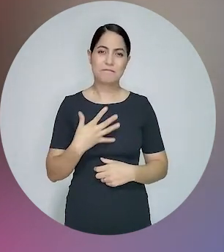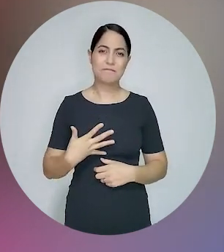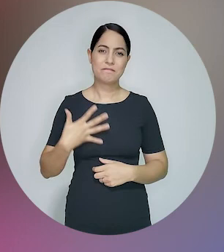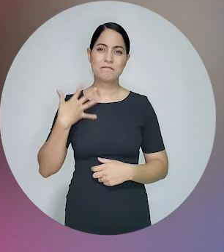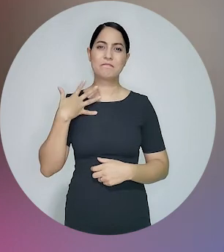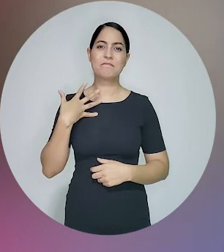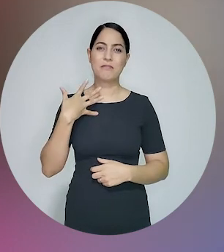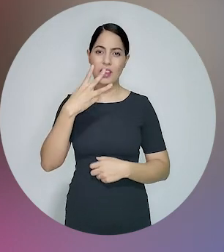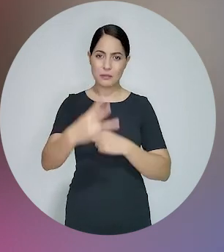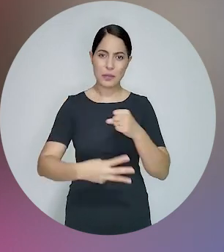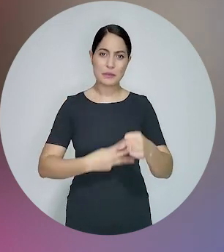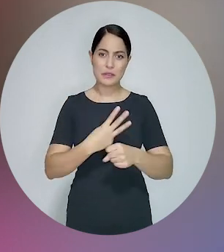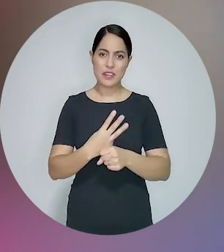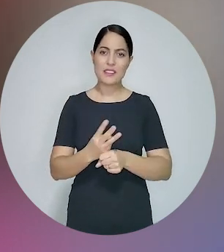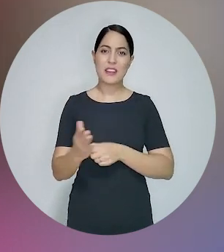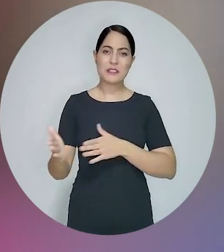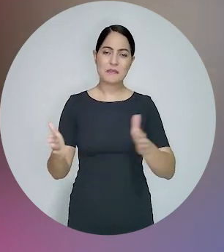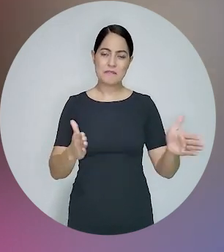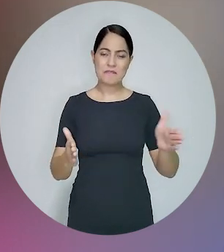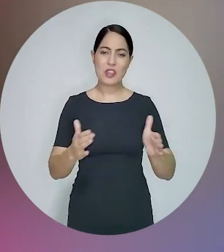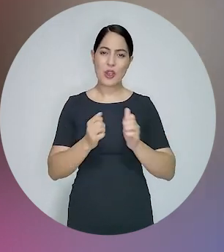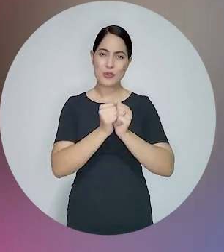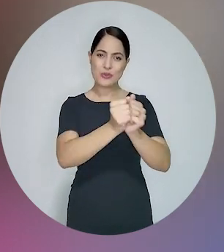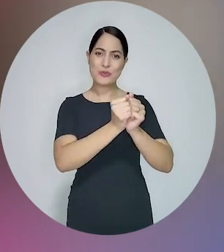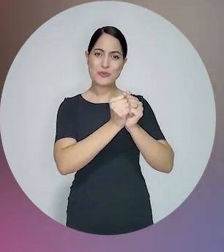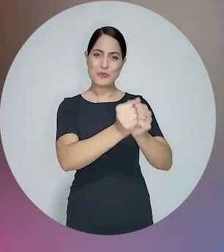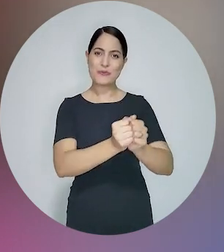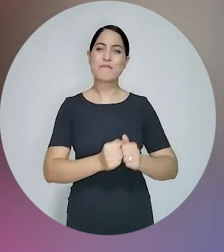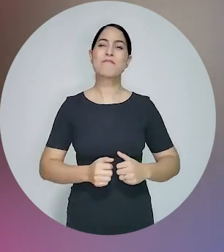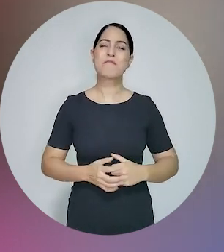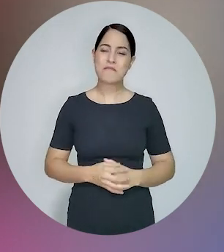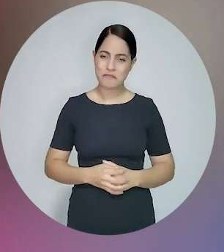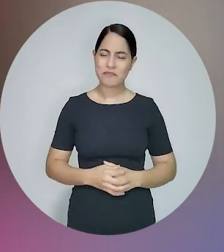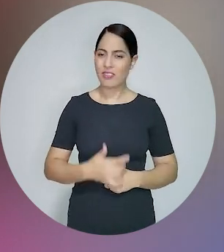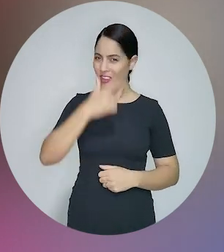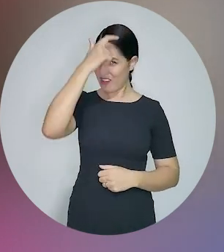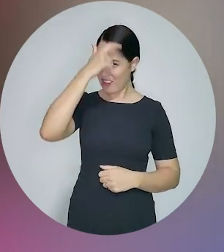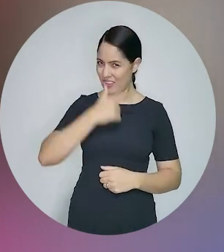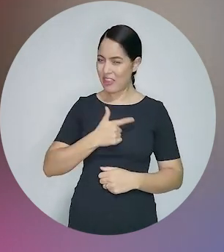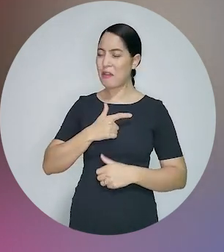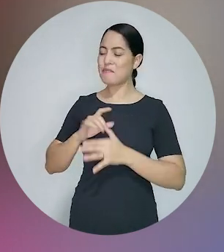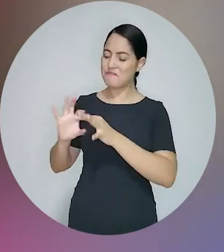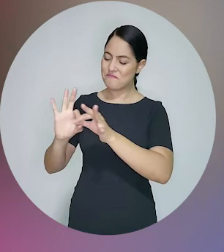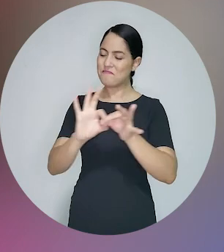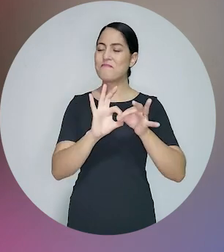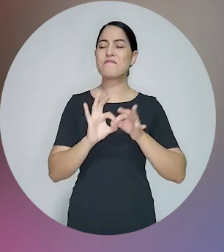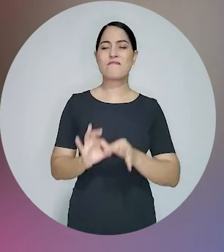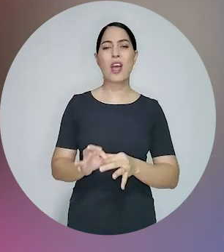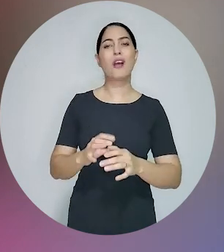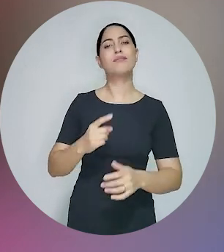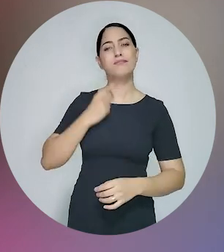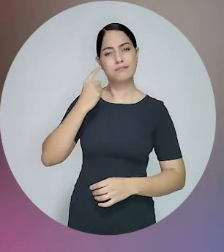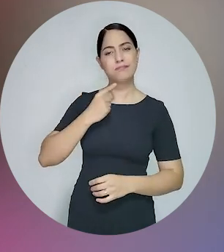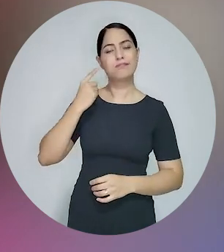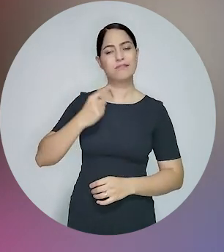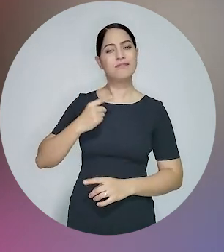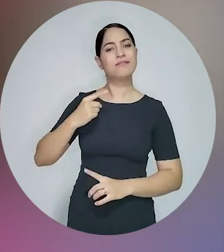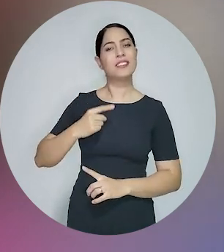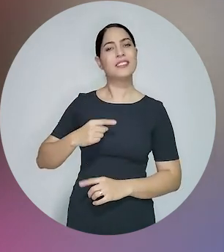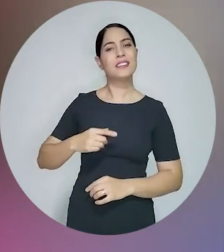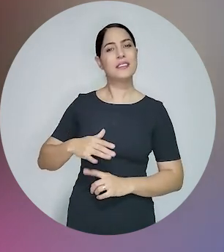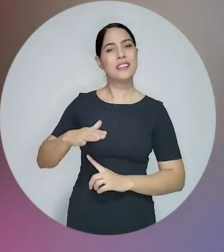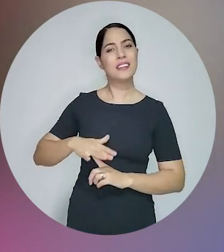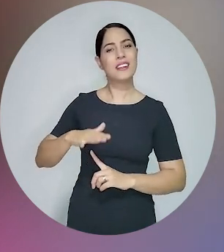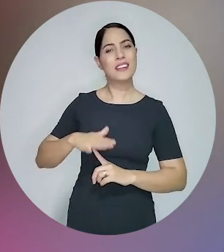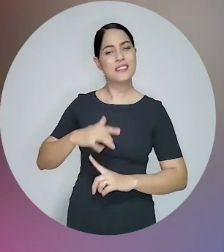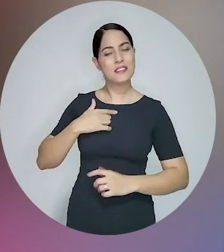do fato de que caminharemos juntos nos próximos 3 anos. Sou um aliado muito próximo da advocacia paranaense e por isso